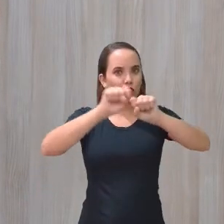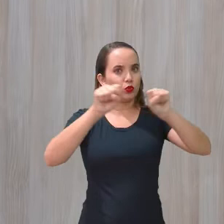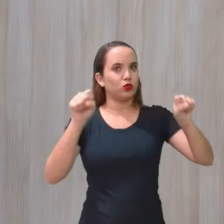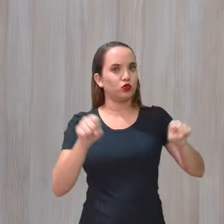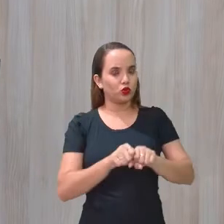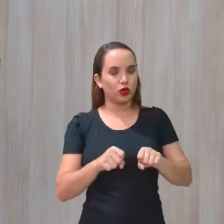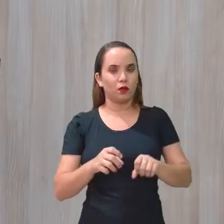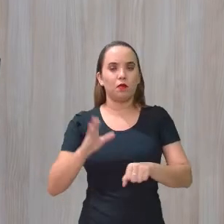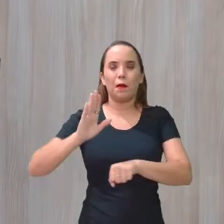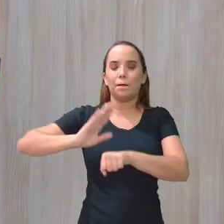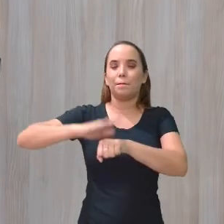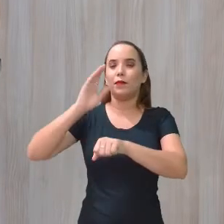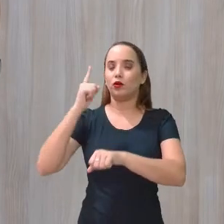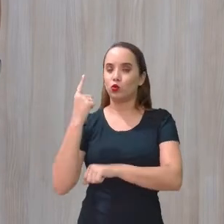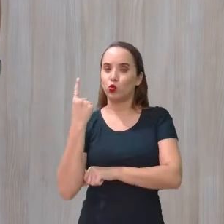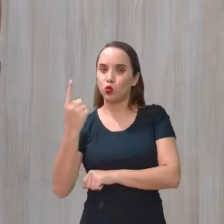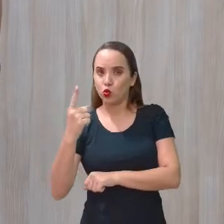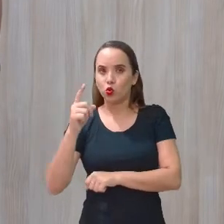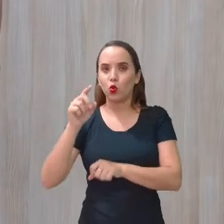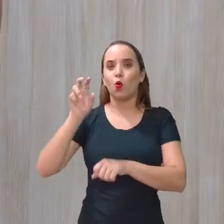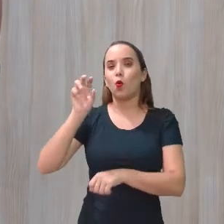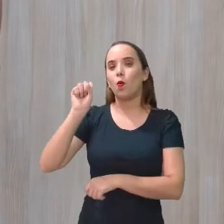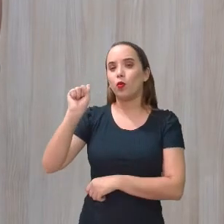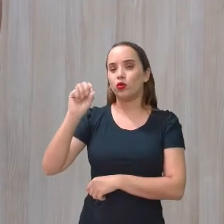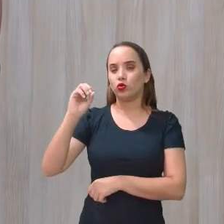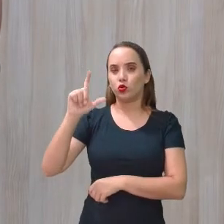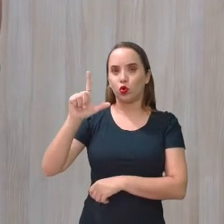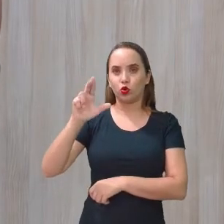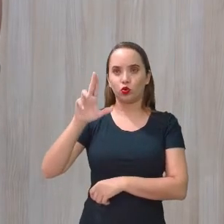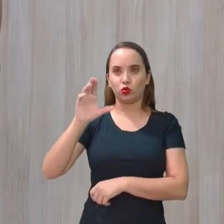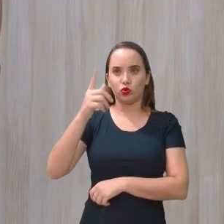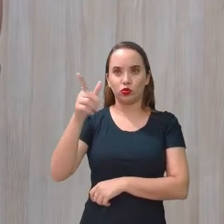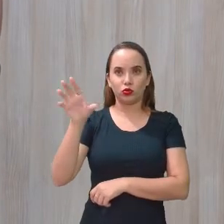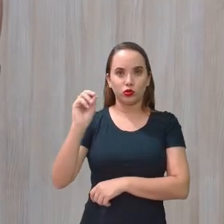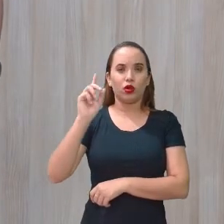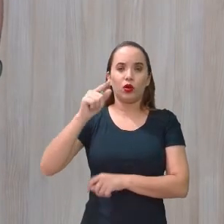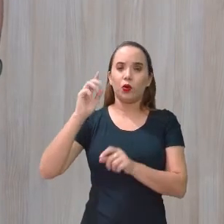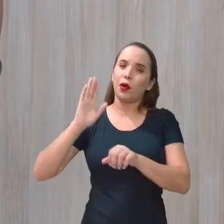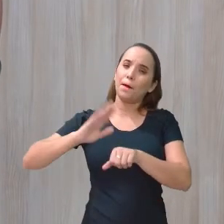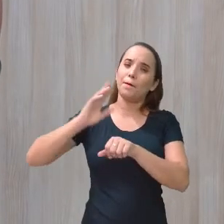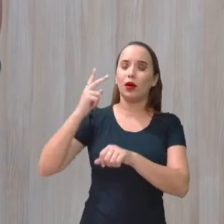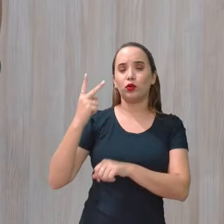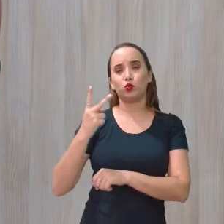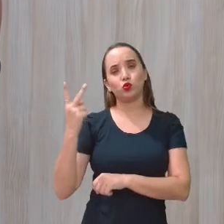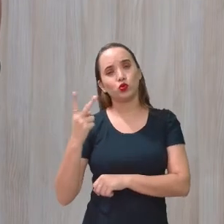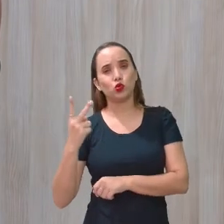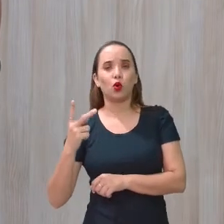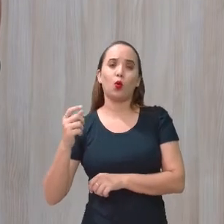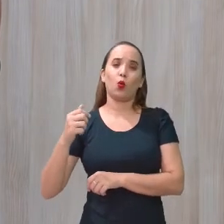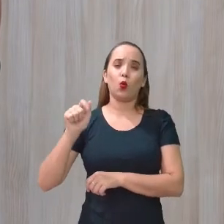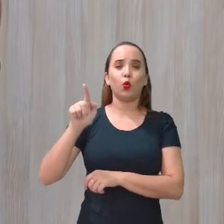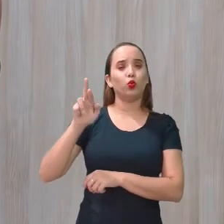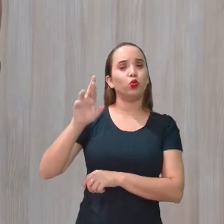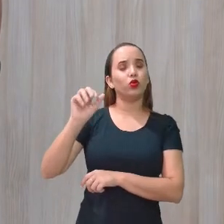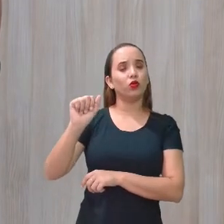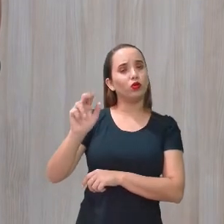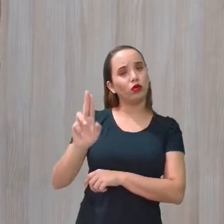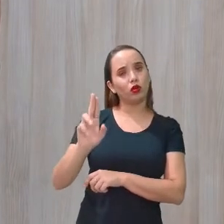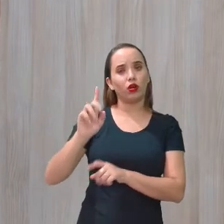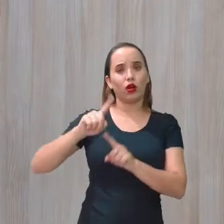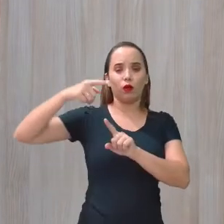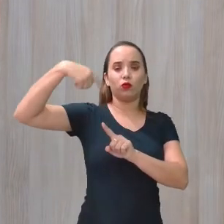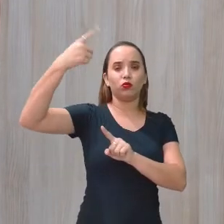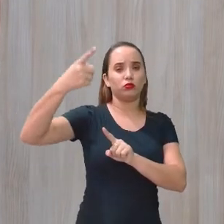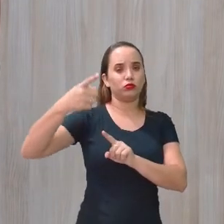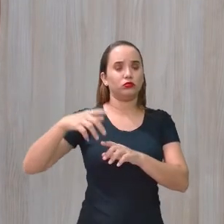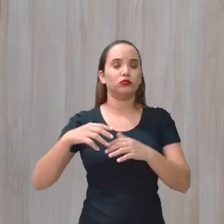solução quando a gente estiver falando de equações de segundo grau em diante, tá certo? Ou seja, aquela relação, se é do primeiro grau, a